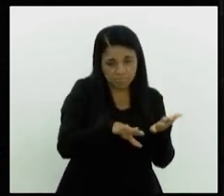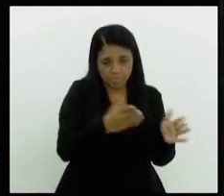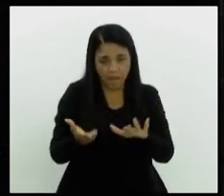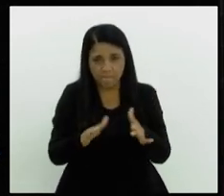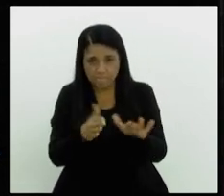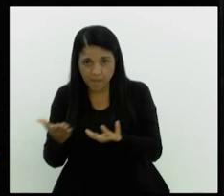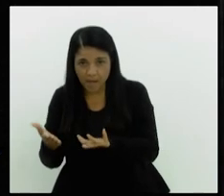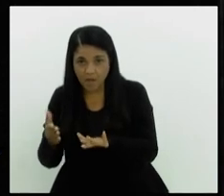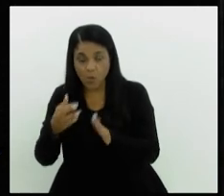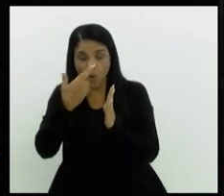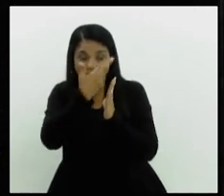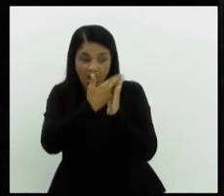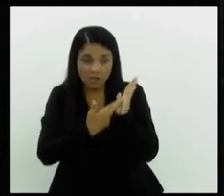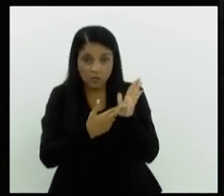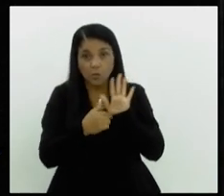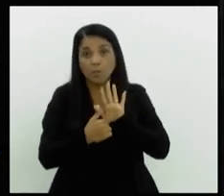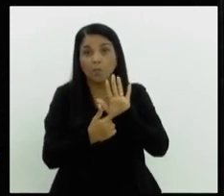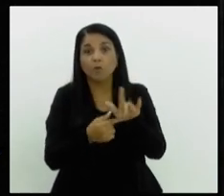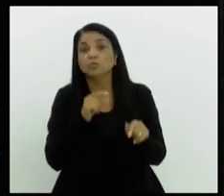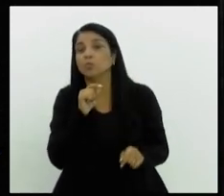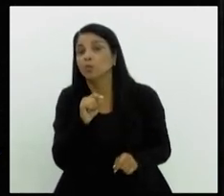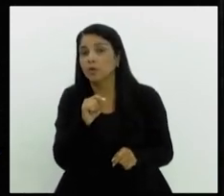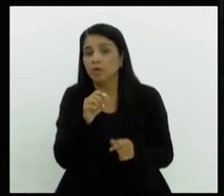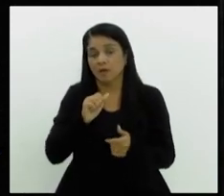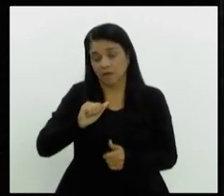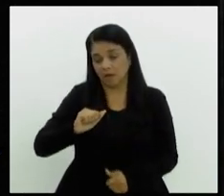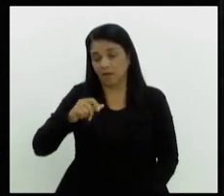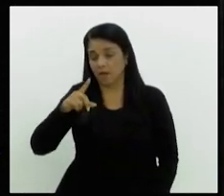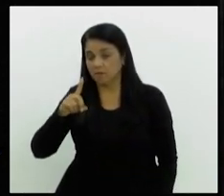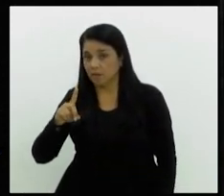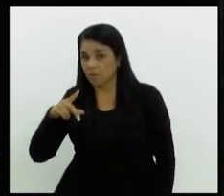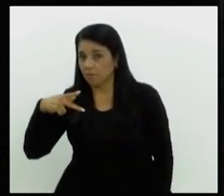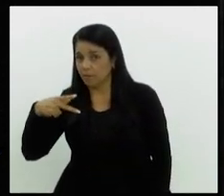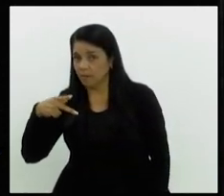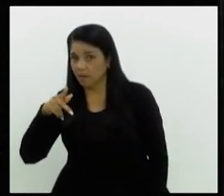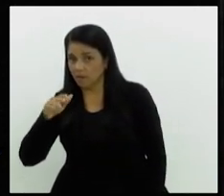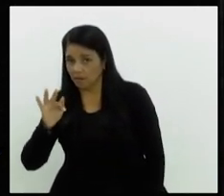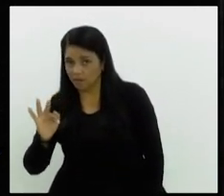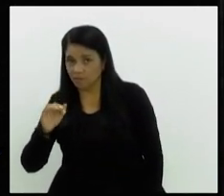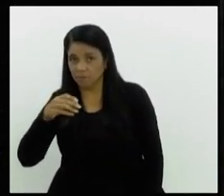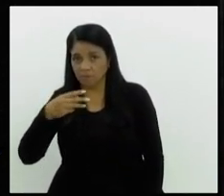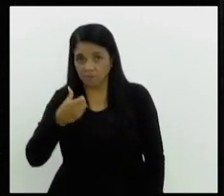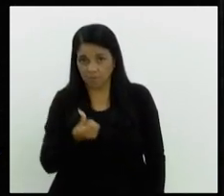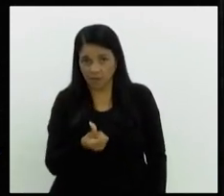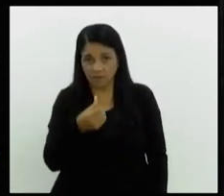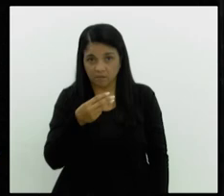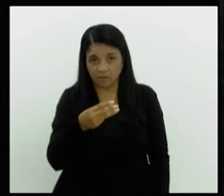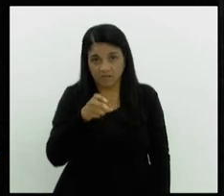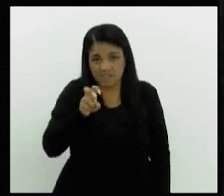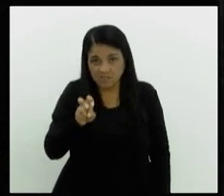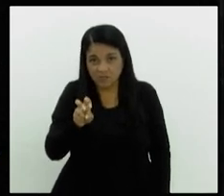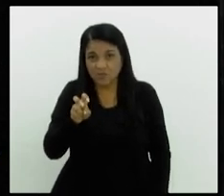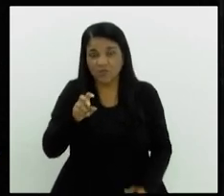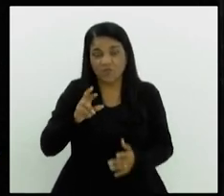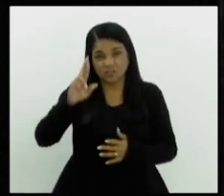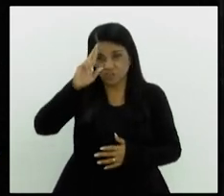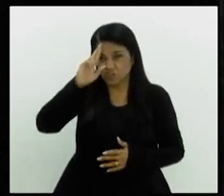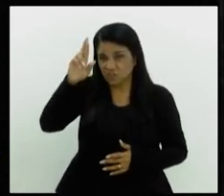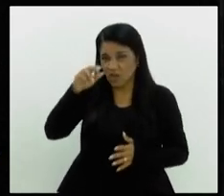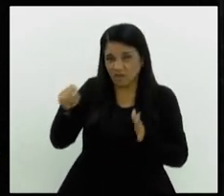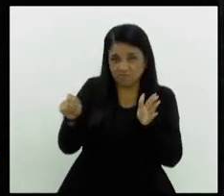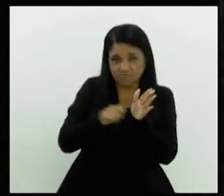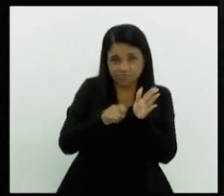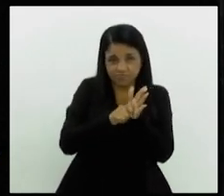o relatório está dizendo que a partir da DPF 635, vários chefes do tráfico, vários